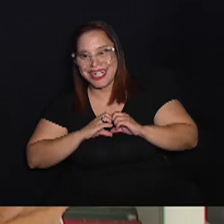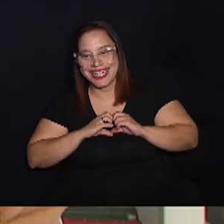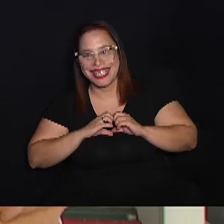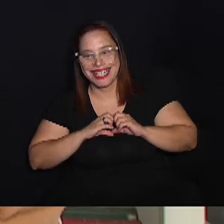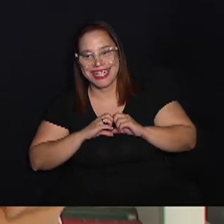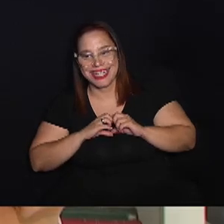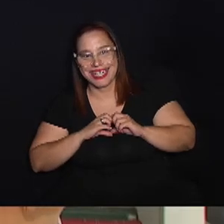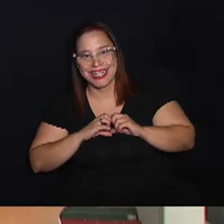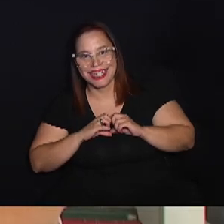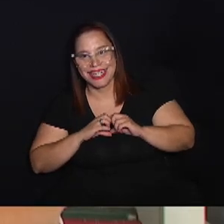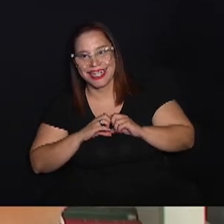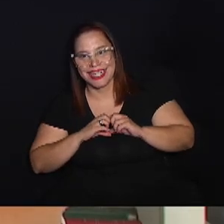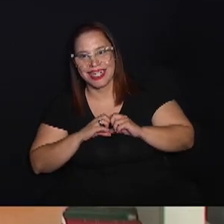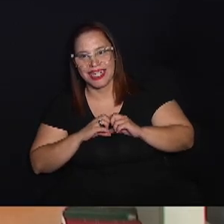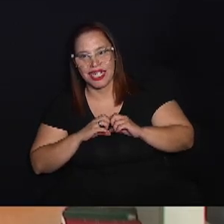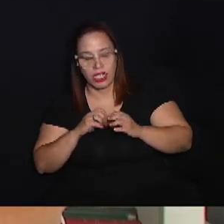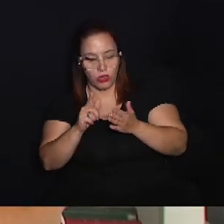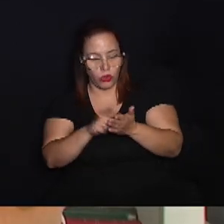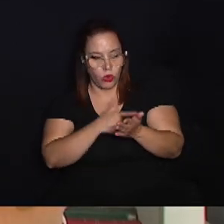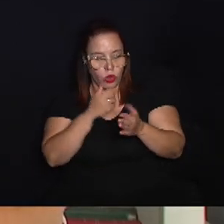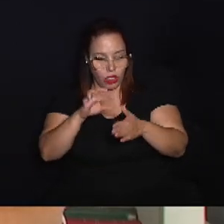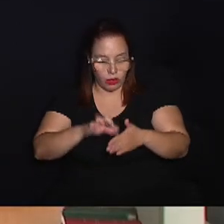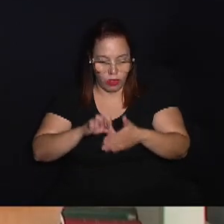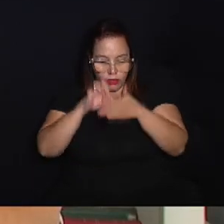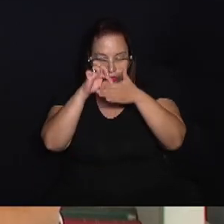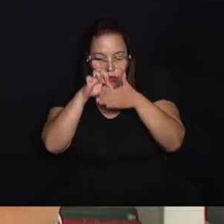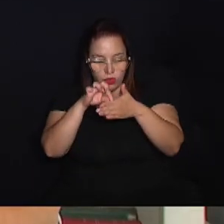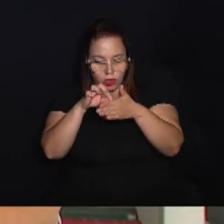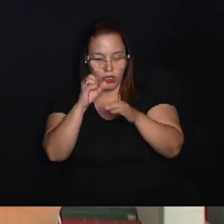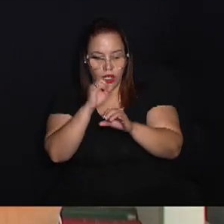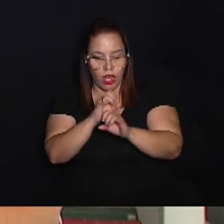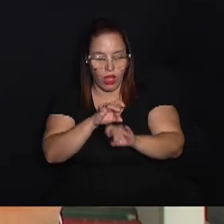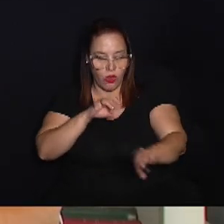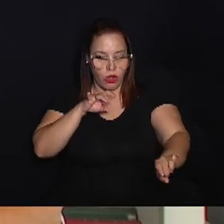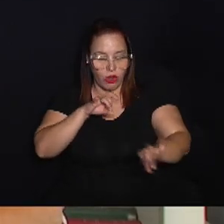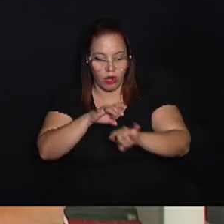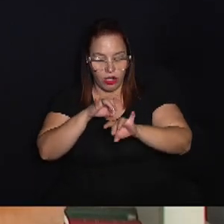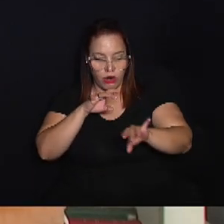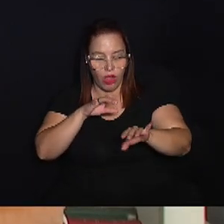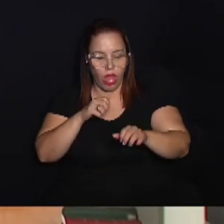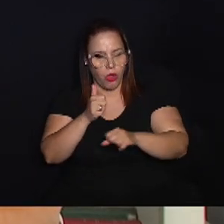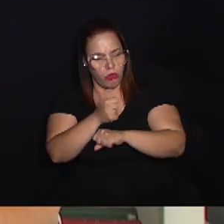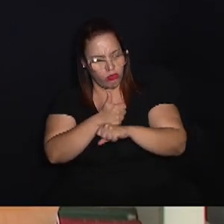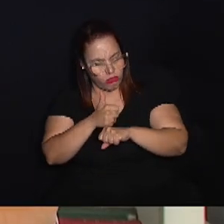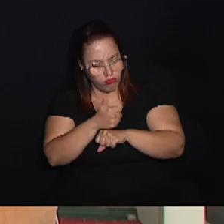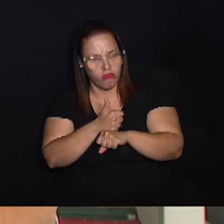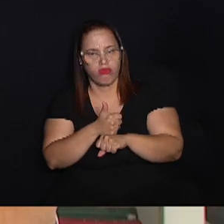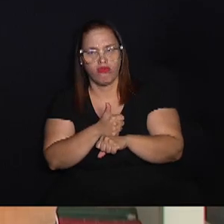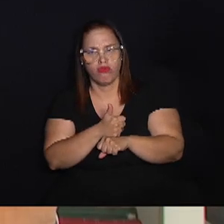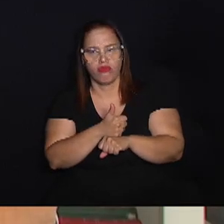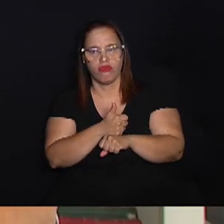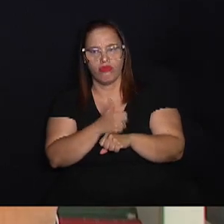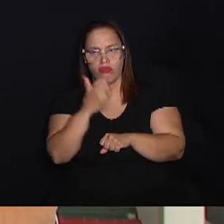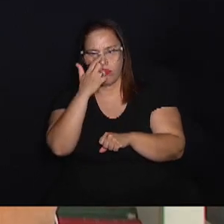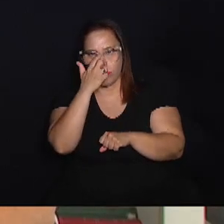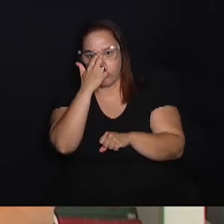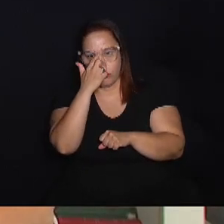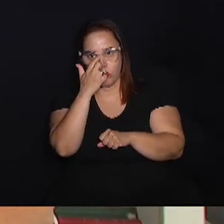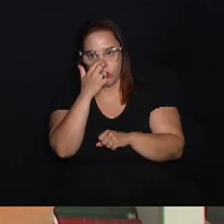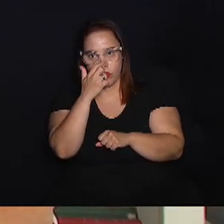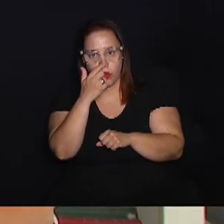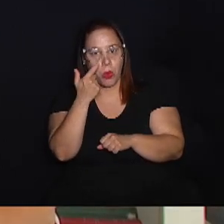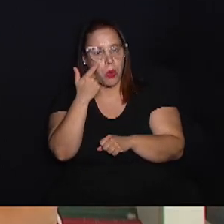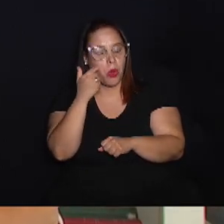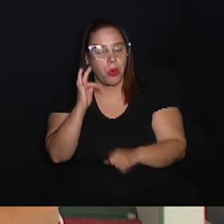desde dos livros físicos ao online. É um profissional que tem que